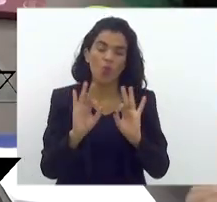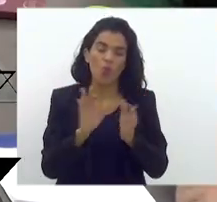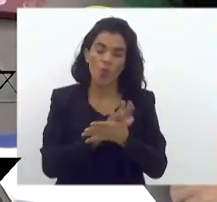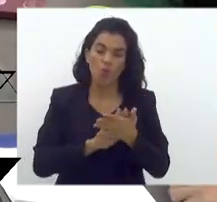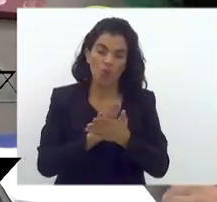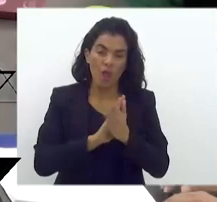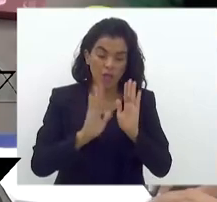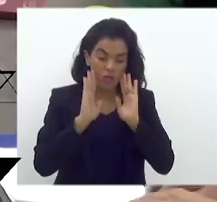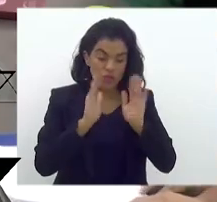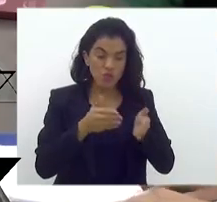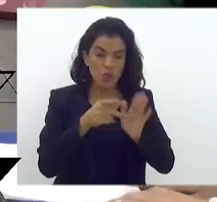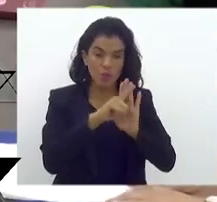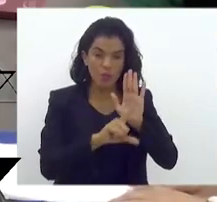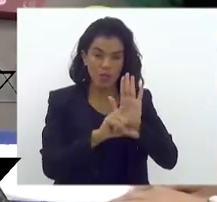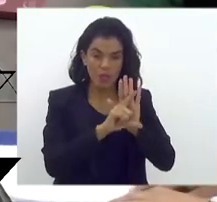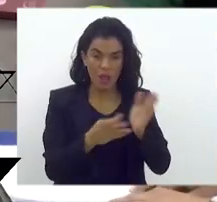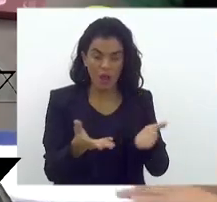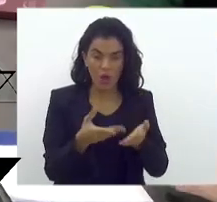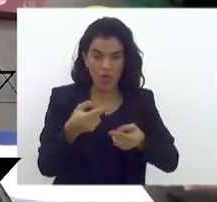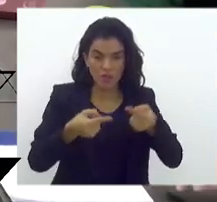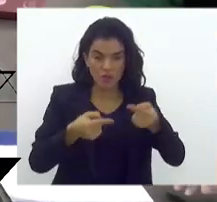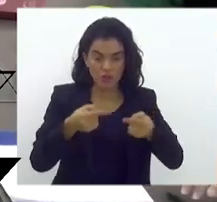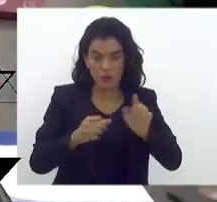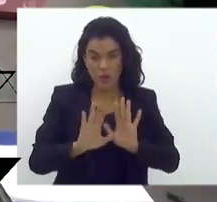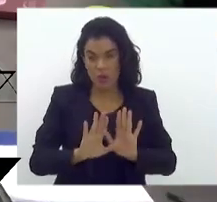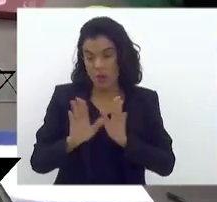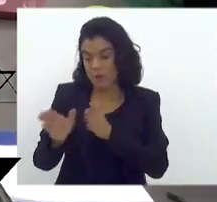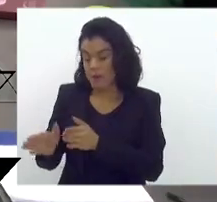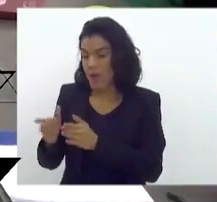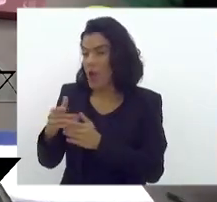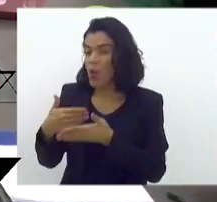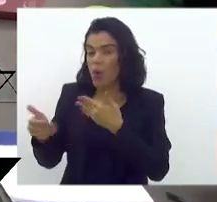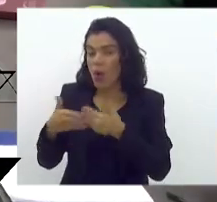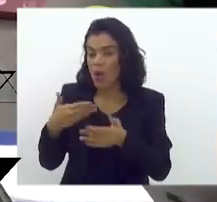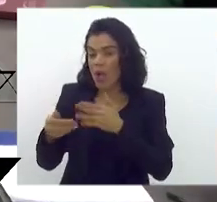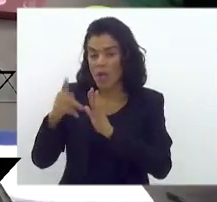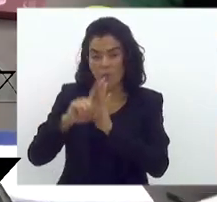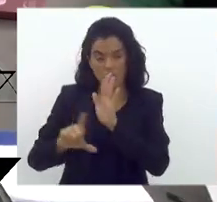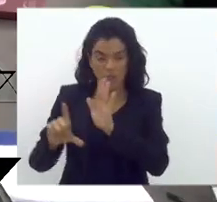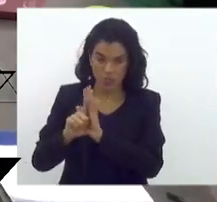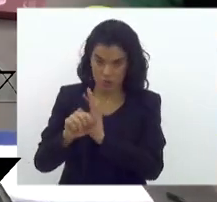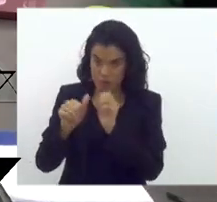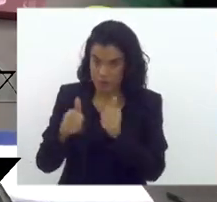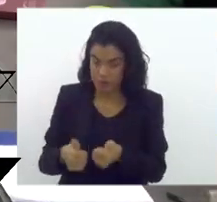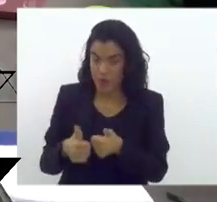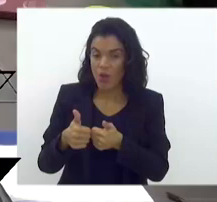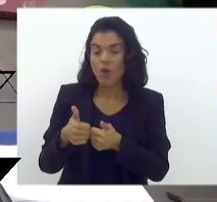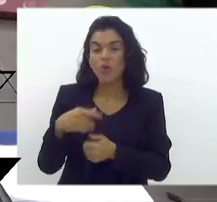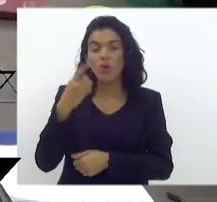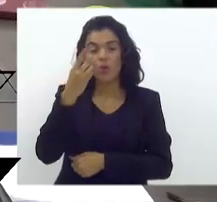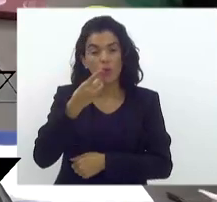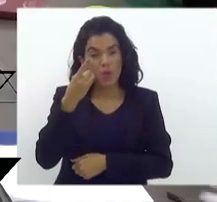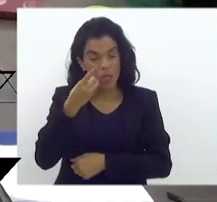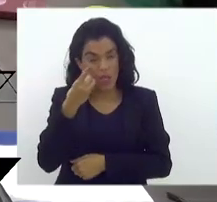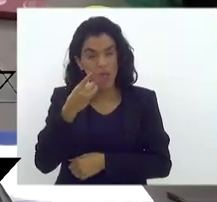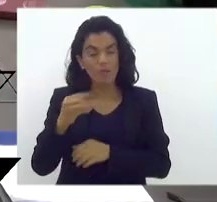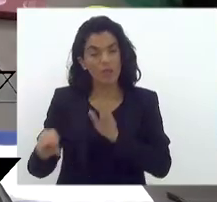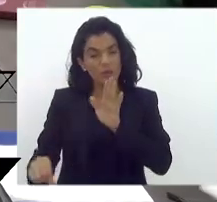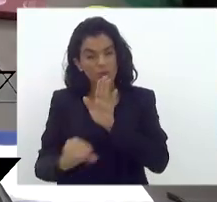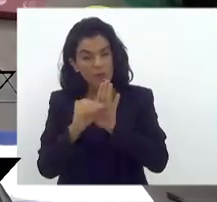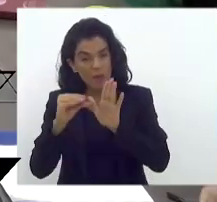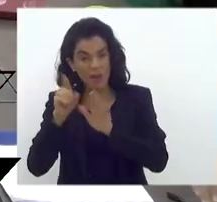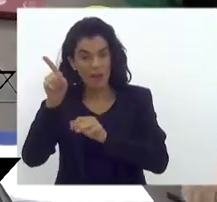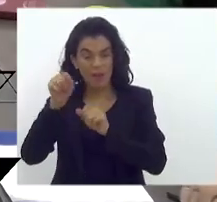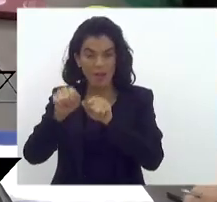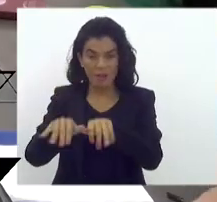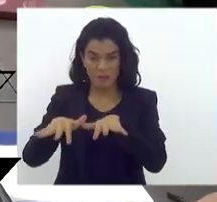especificamente em relação a esse projeto. A qualquer projeto. Quando o deputado emenda lá no plenário, é a